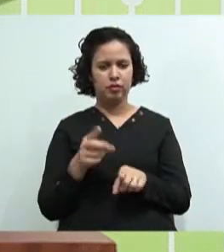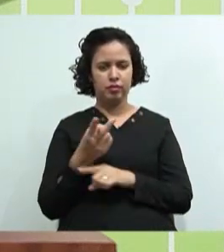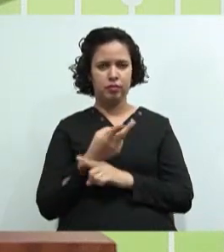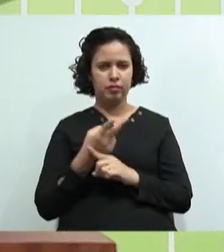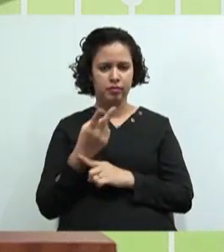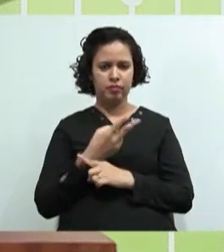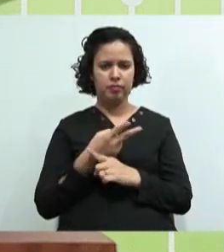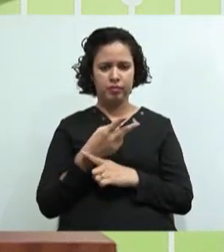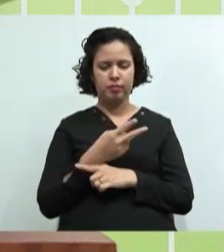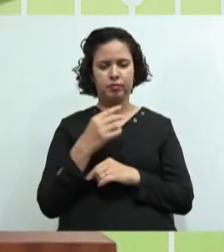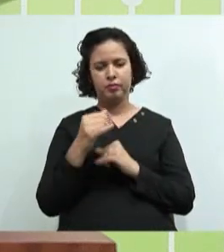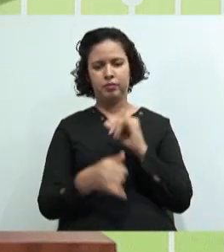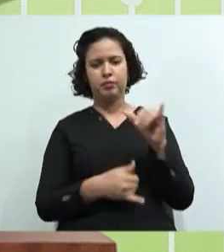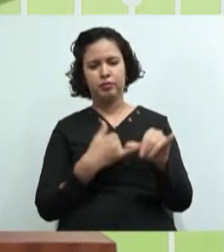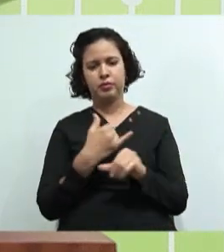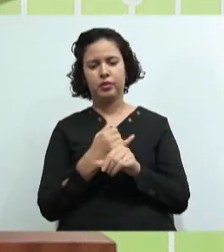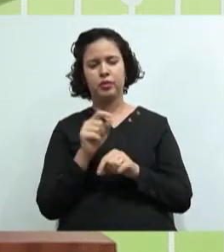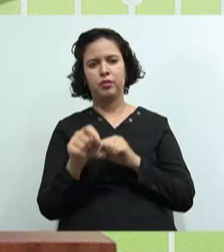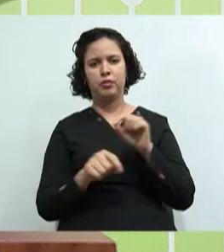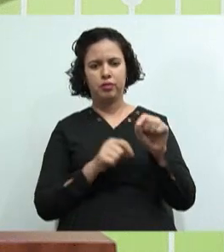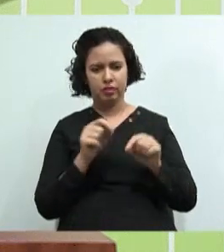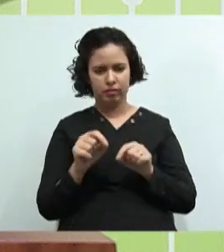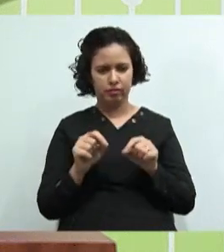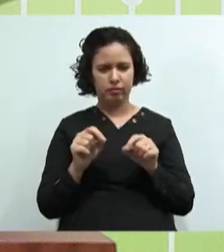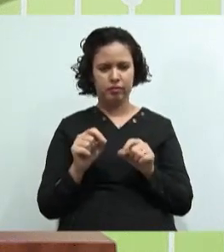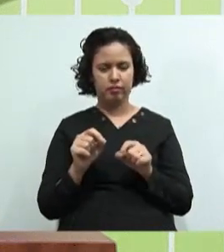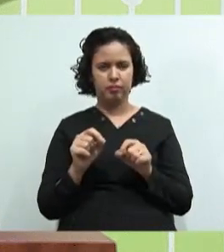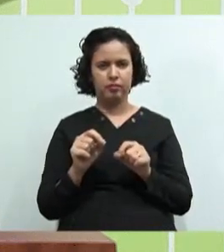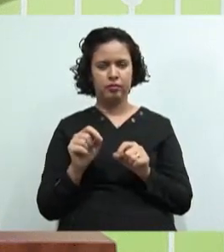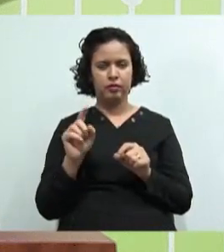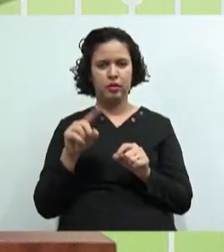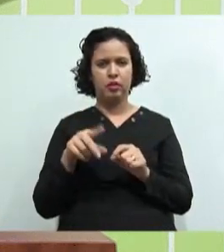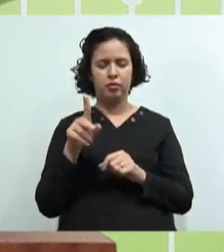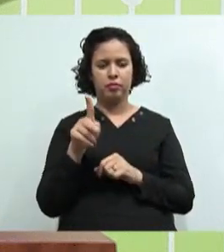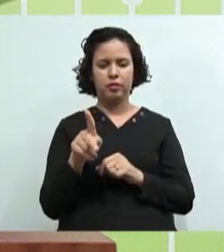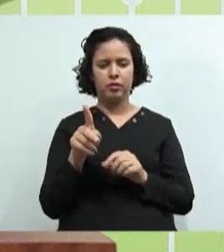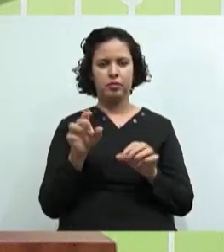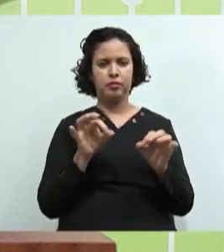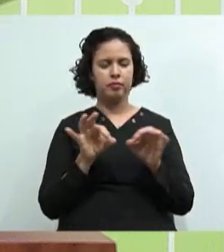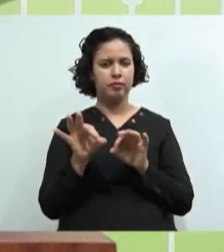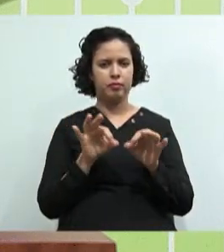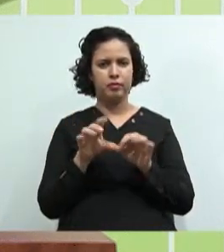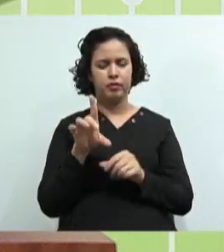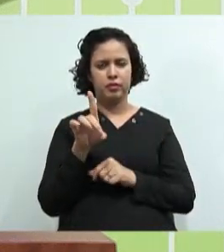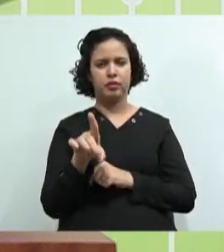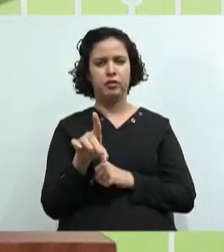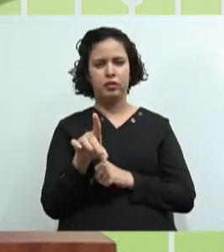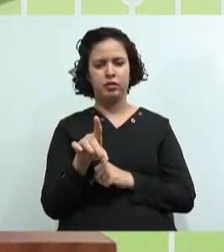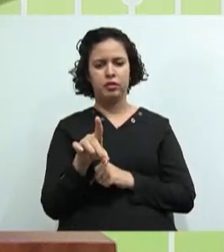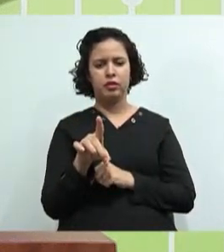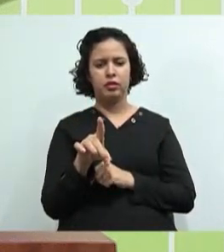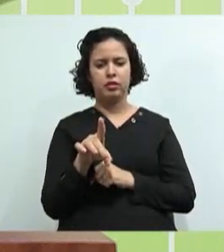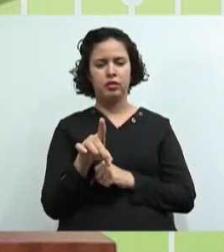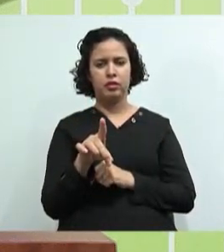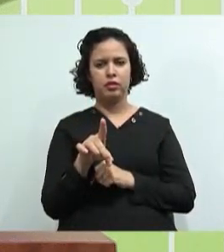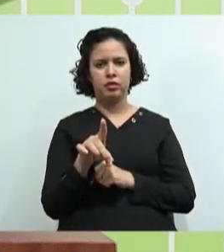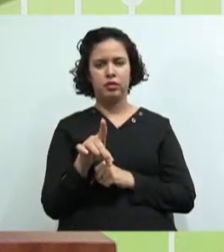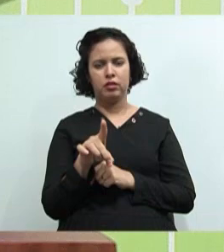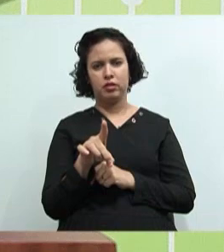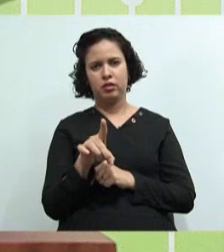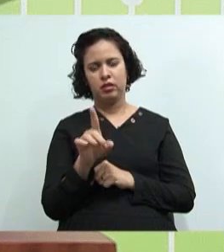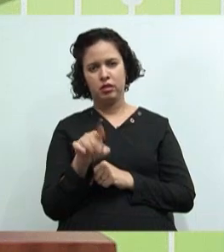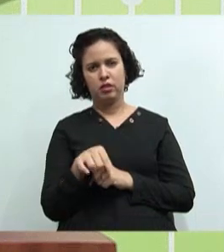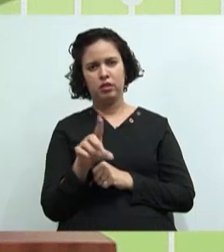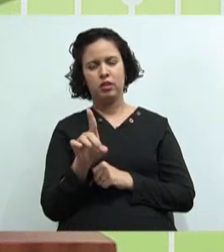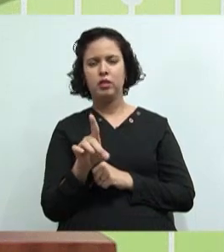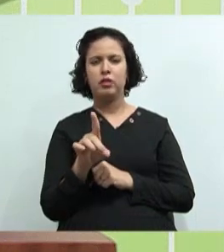na internet o que seria esse ciclo. Tá? O P significa planejamento, o D é de execução, ou do, né? São palavras